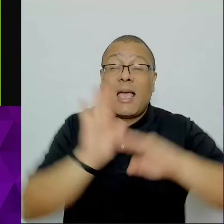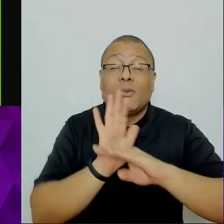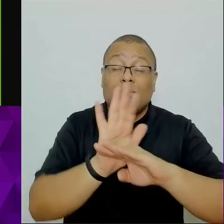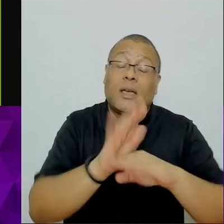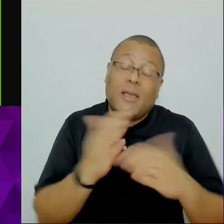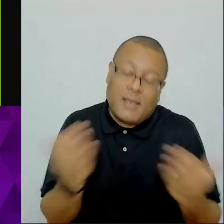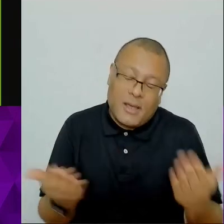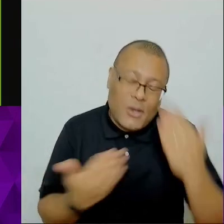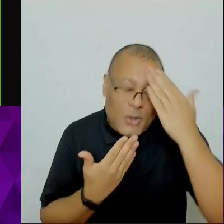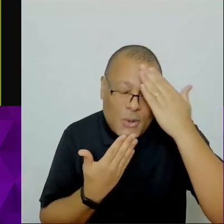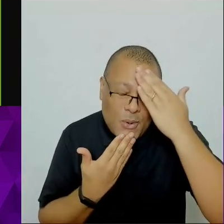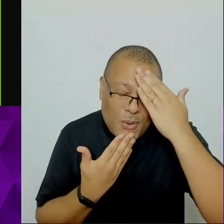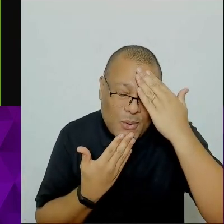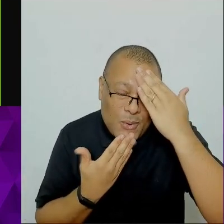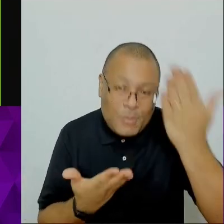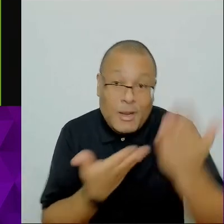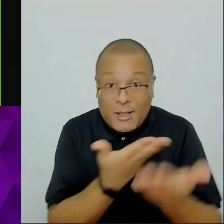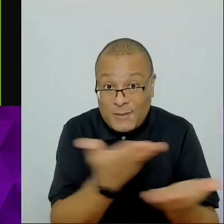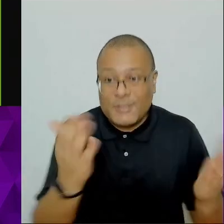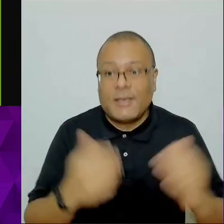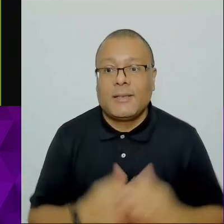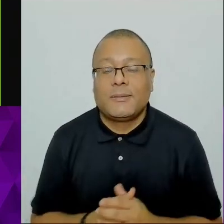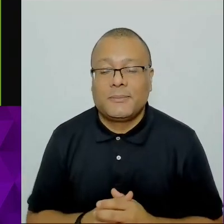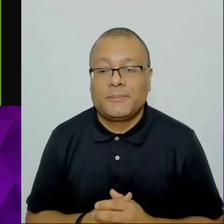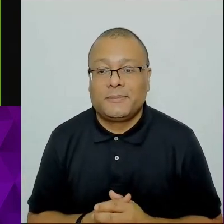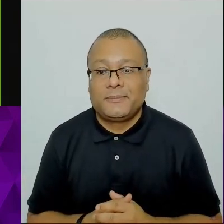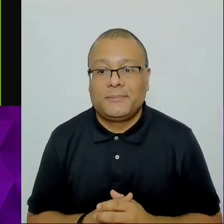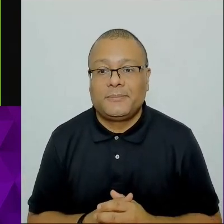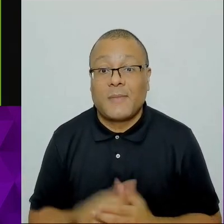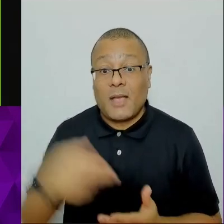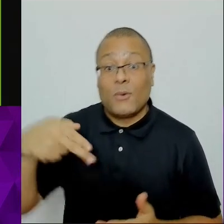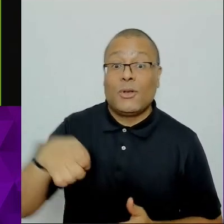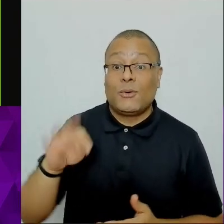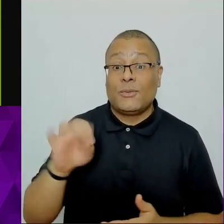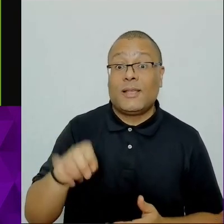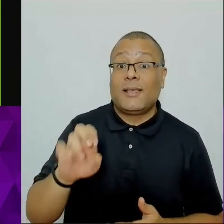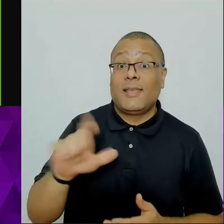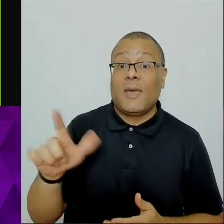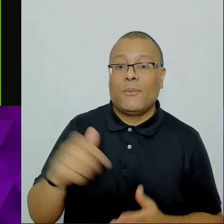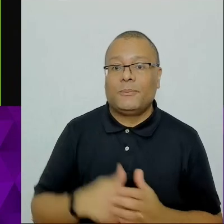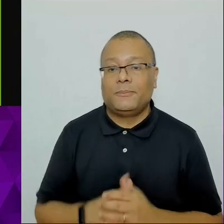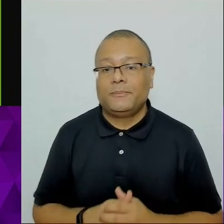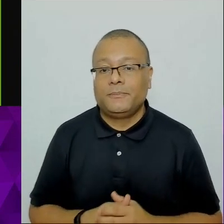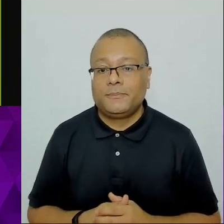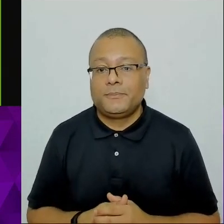muito obrigada por todo mundo. Deixei para o Nathaniel também se apresentar.